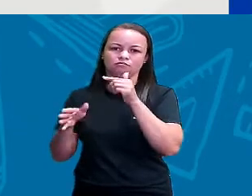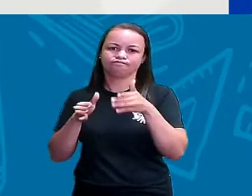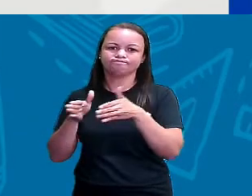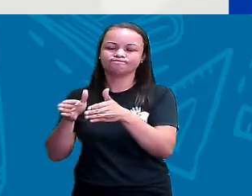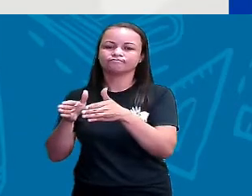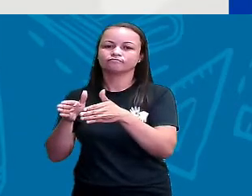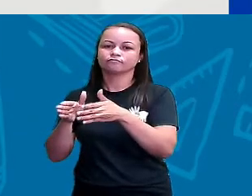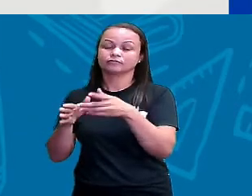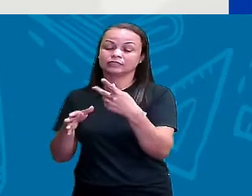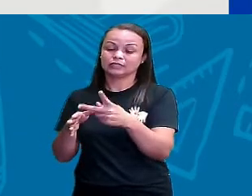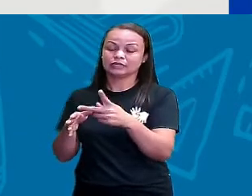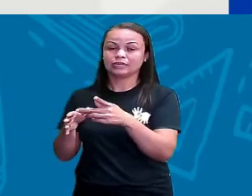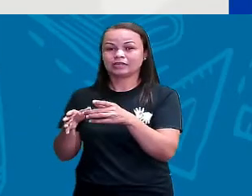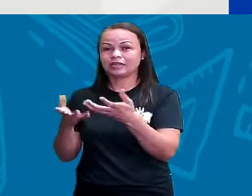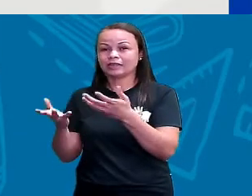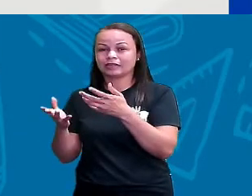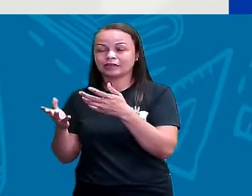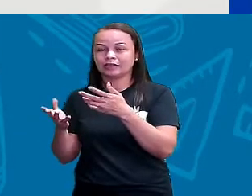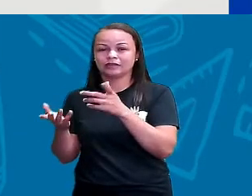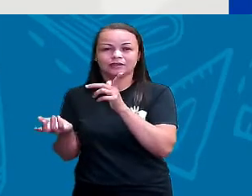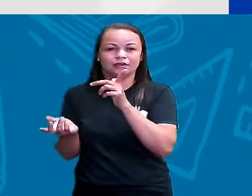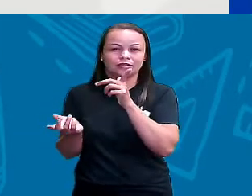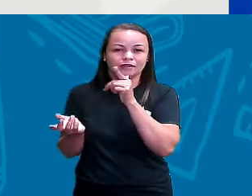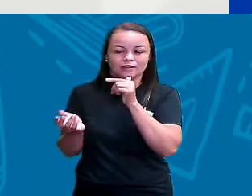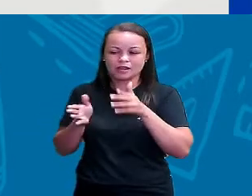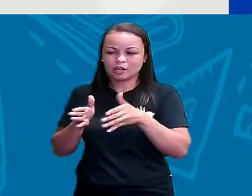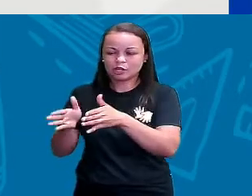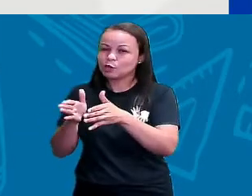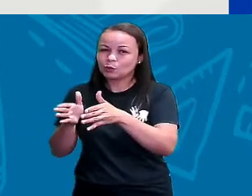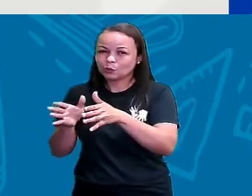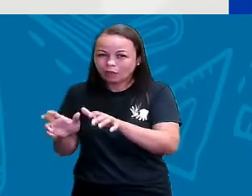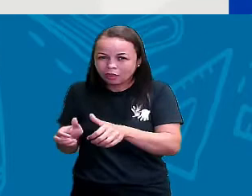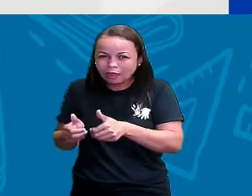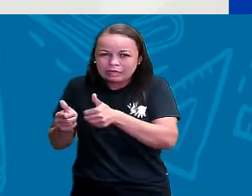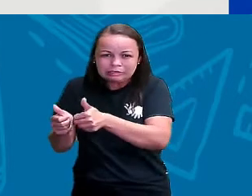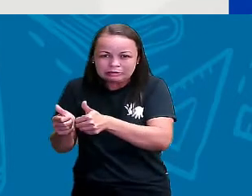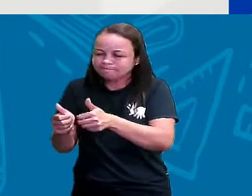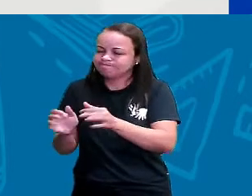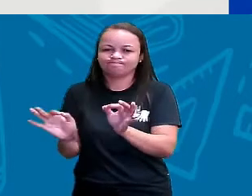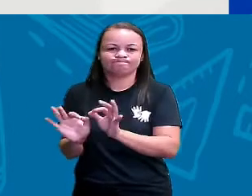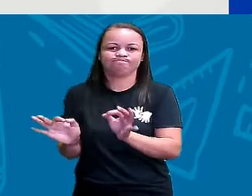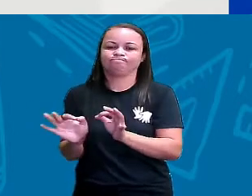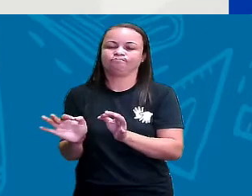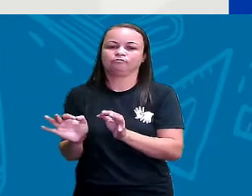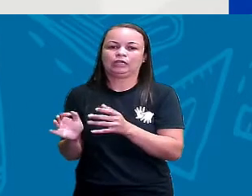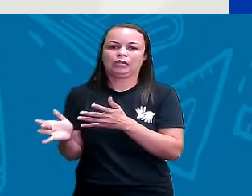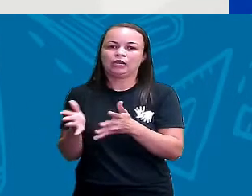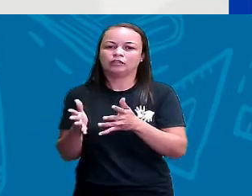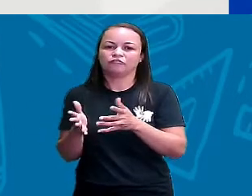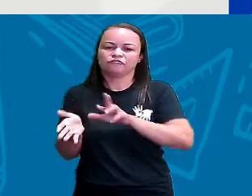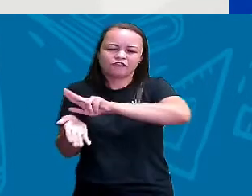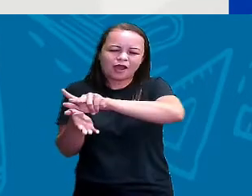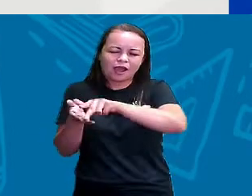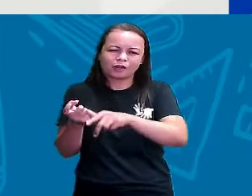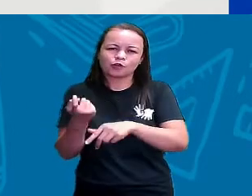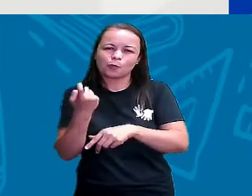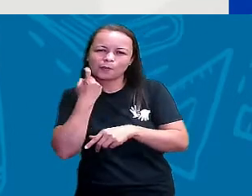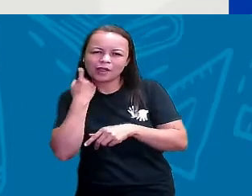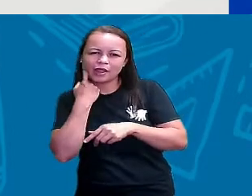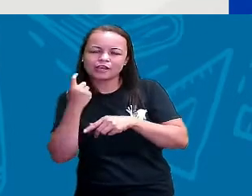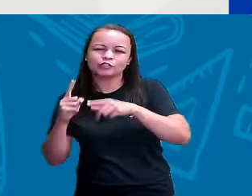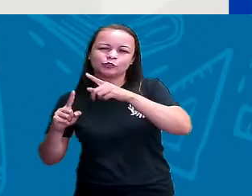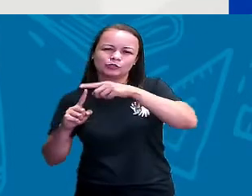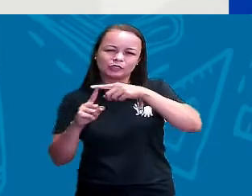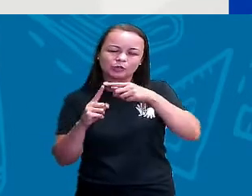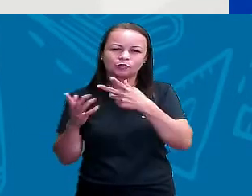simplesmente aquele rio ele morreu, ele não tem mais saúde, tá certo? As espécies de peixes e vários outros tipos de